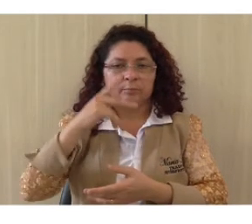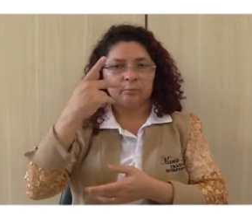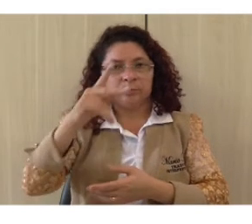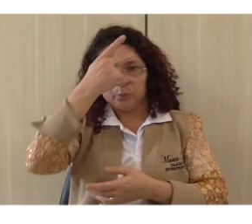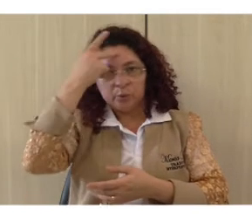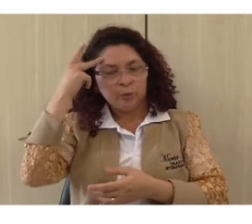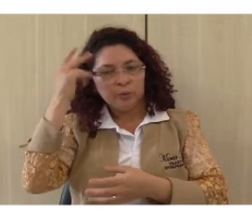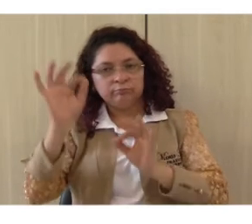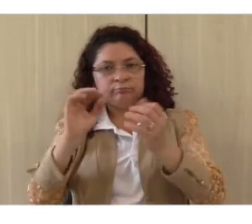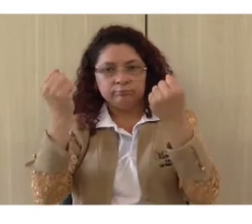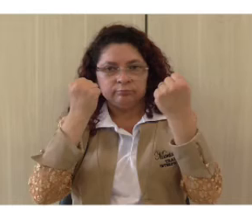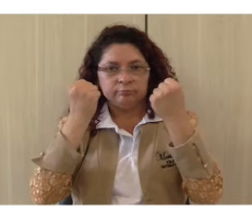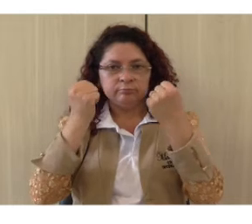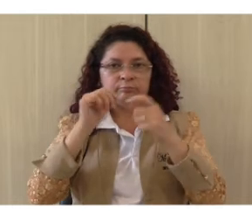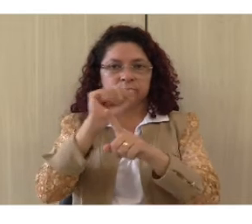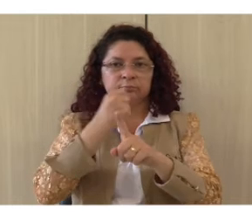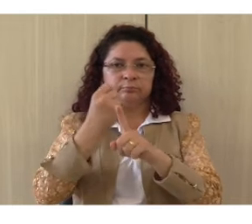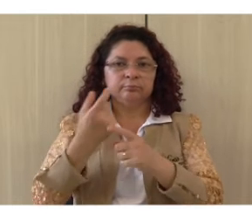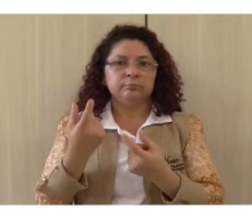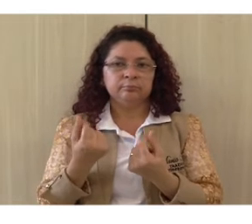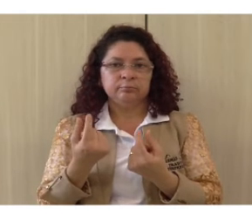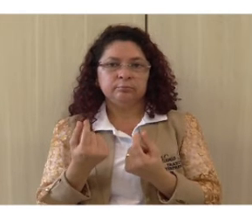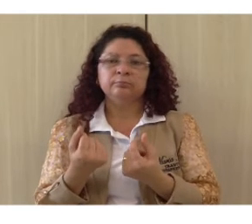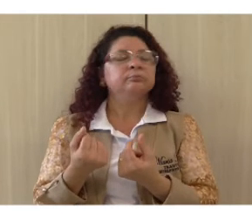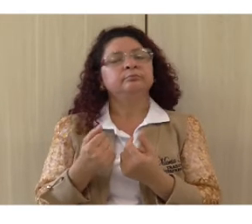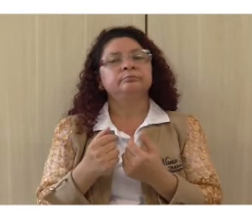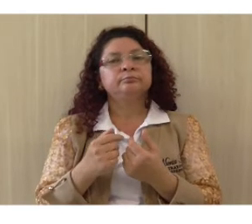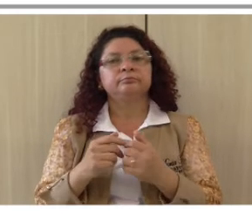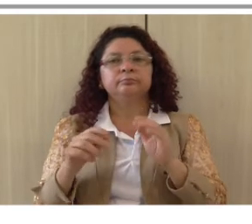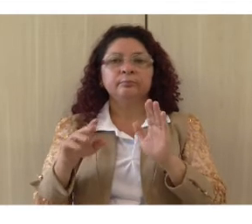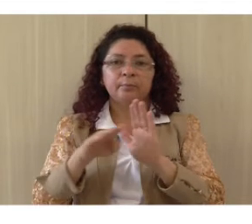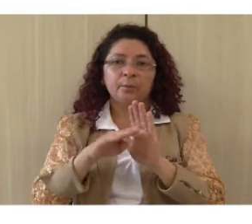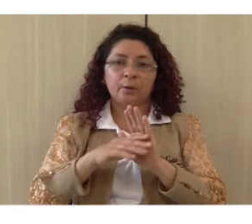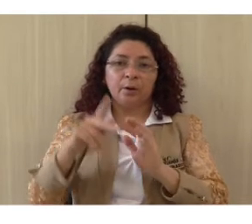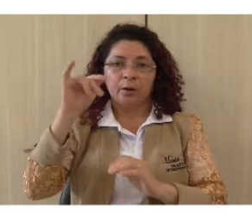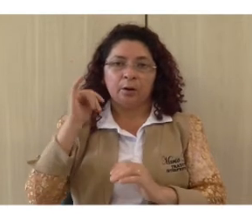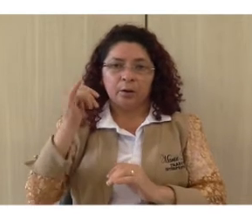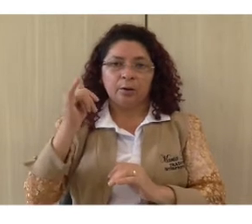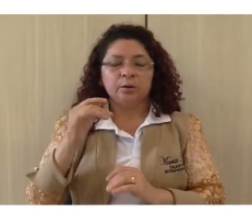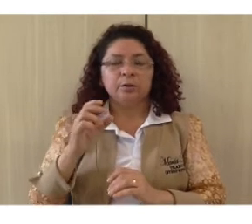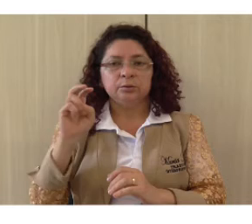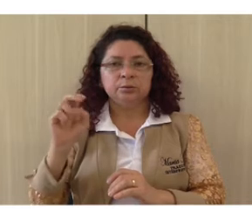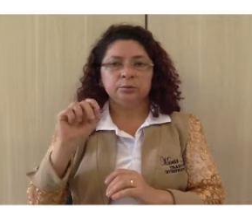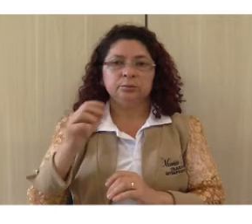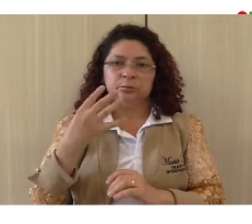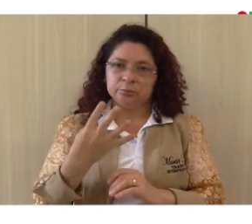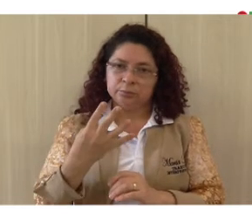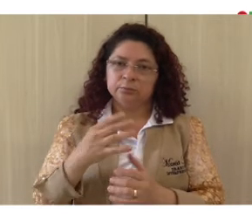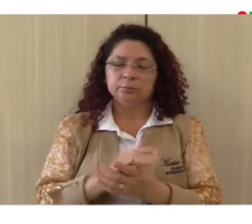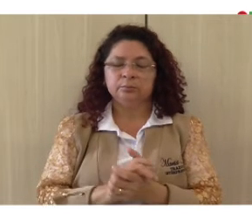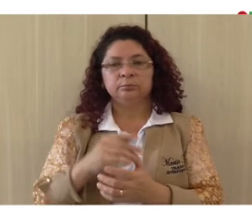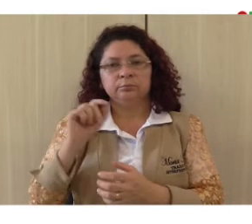em procedimento de avaliação socioeconômica, disciplinado no anexo 5 deste edital. Item